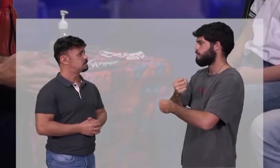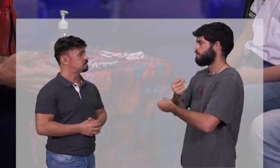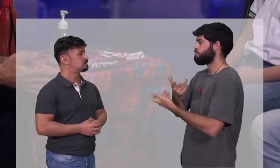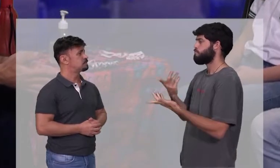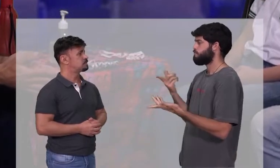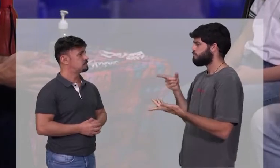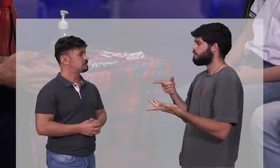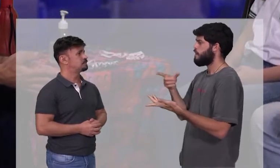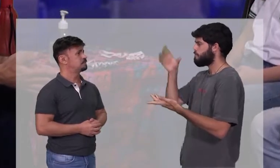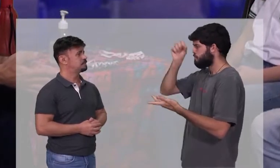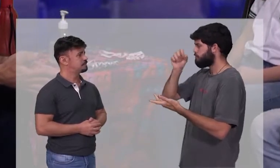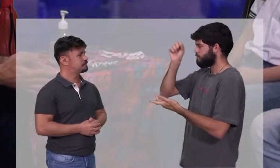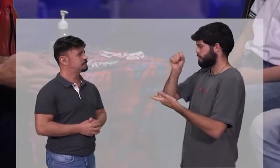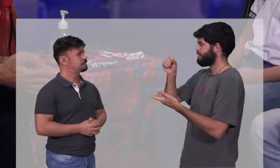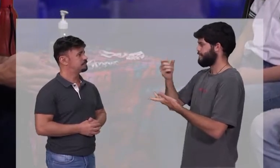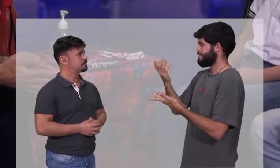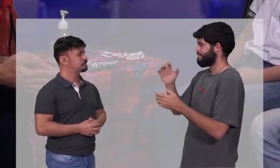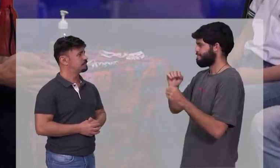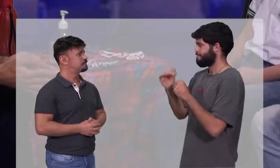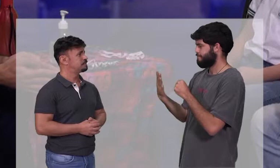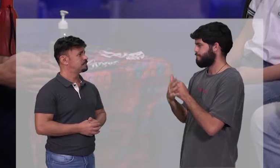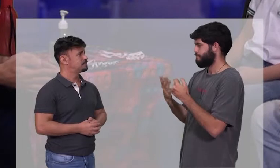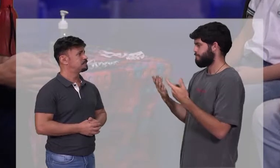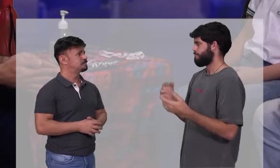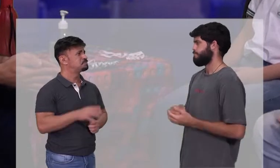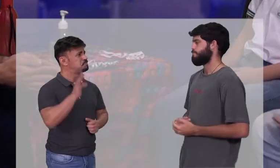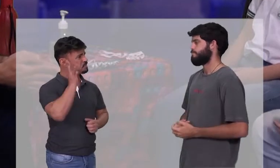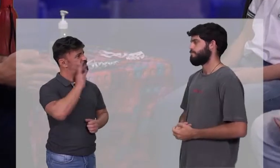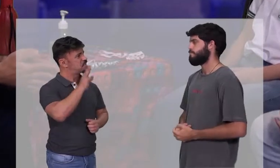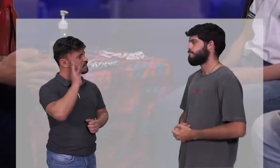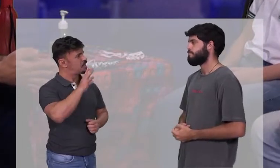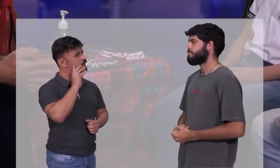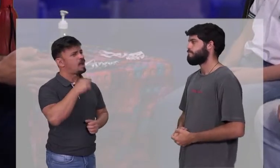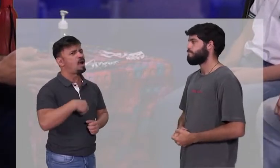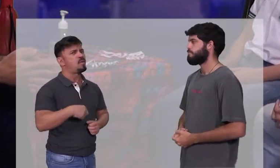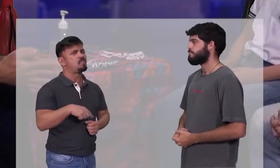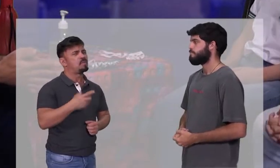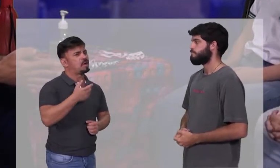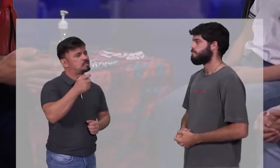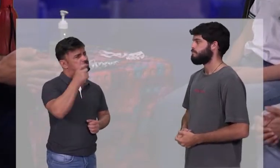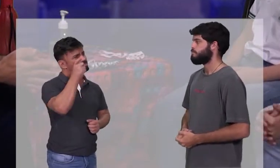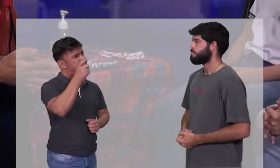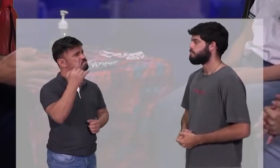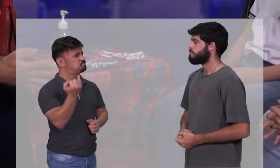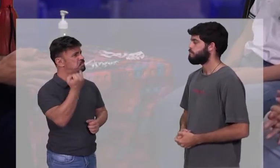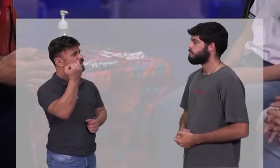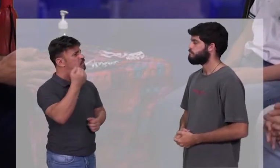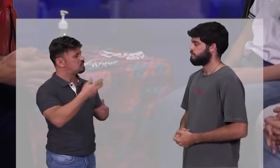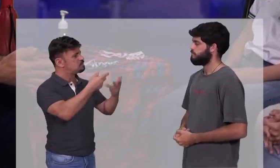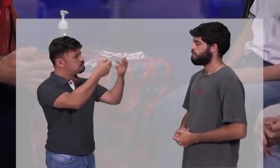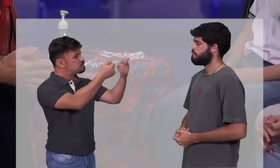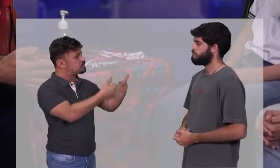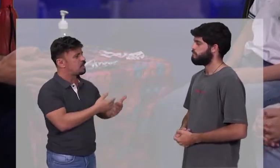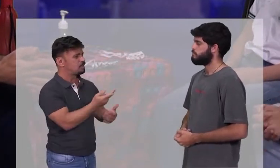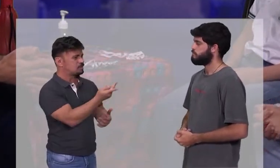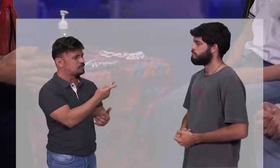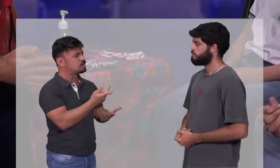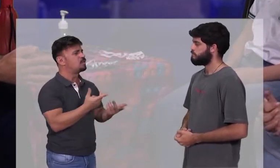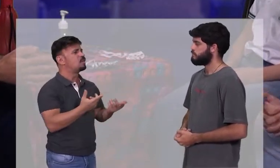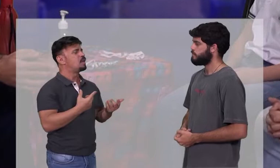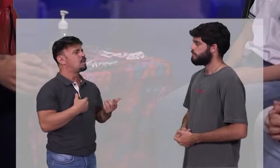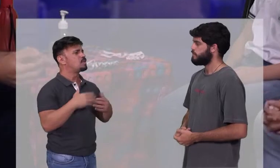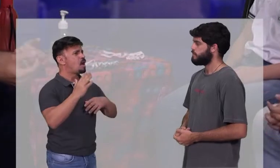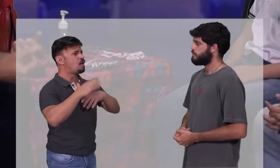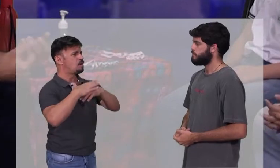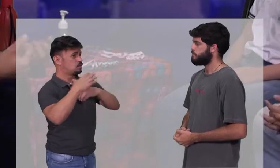você aprende isso na quarentena. Legal. E eu achei interessante o que vocês falaram, né? Eu vi que